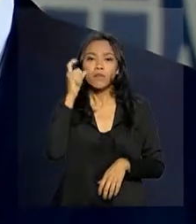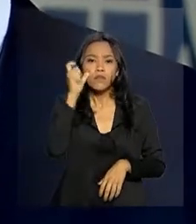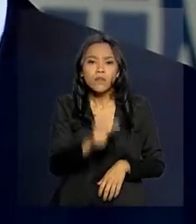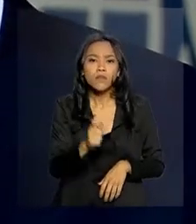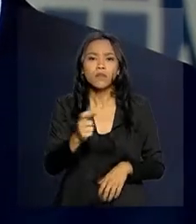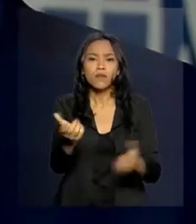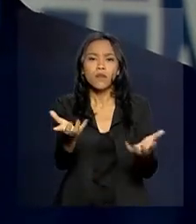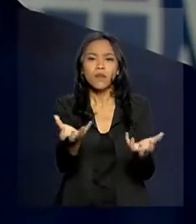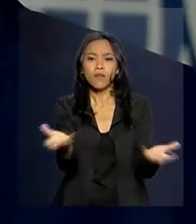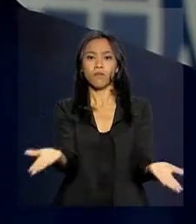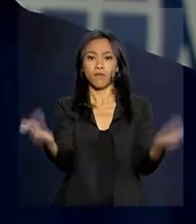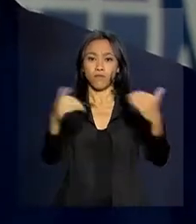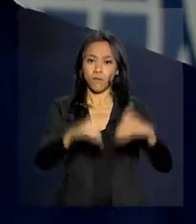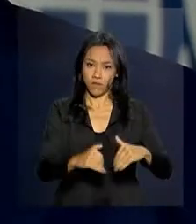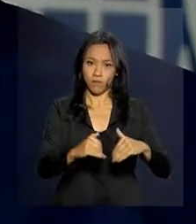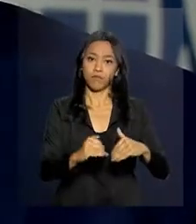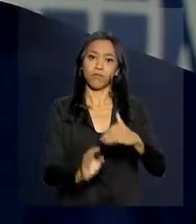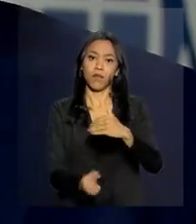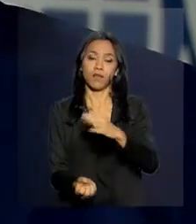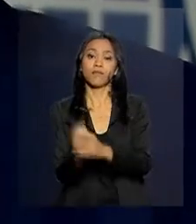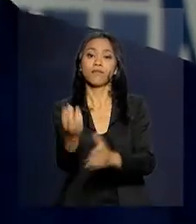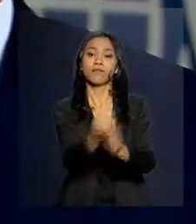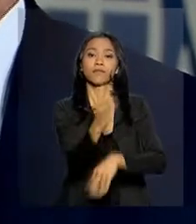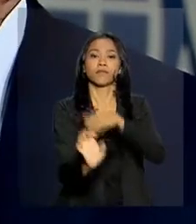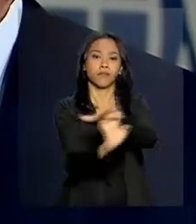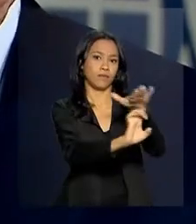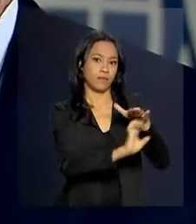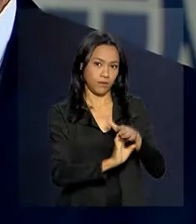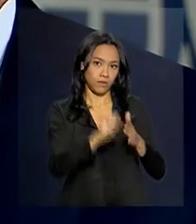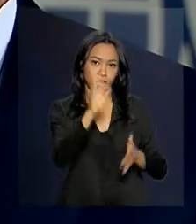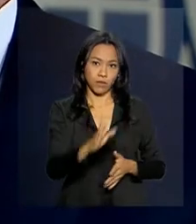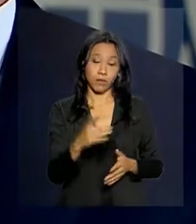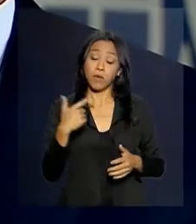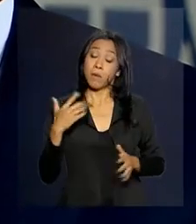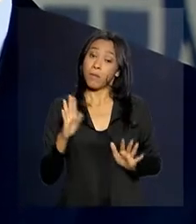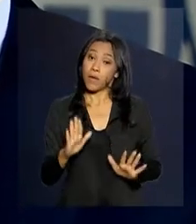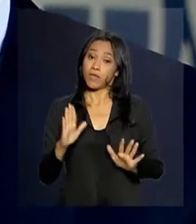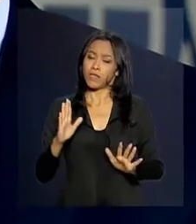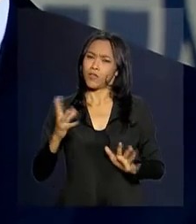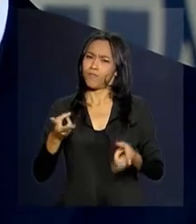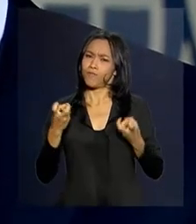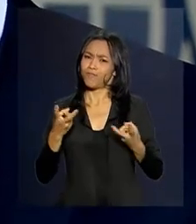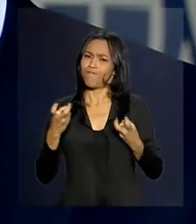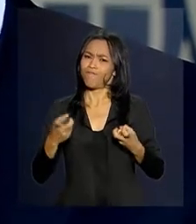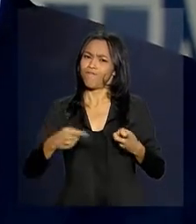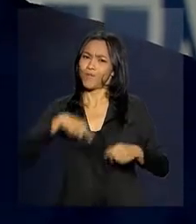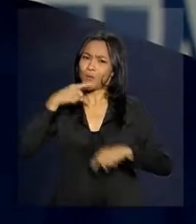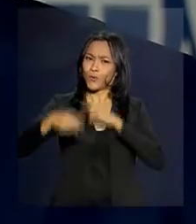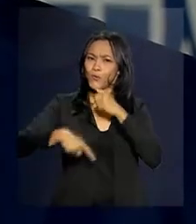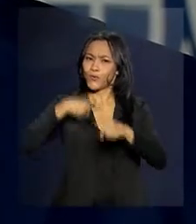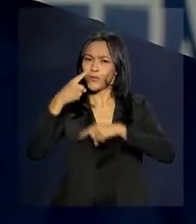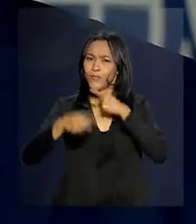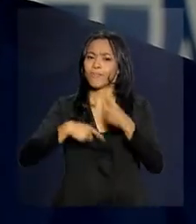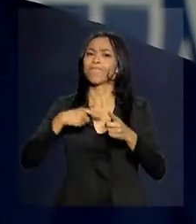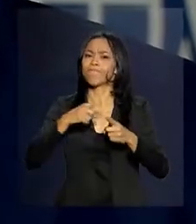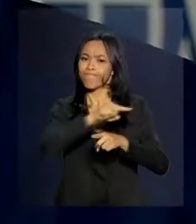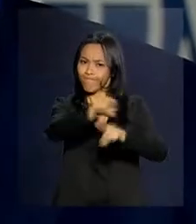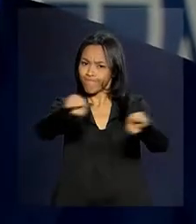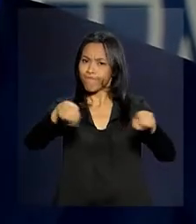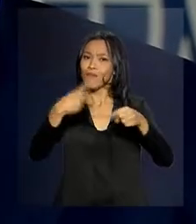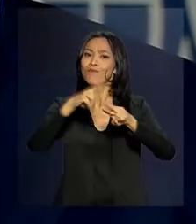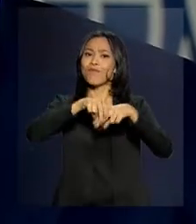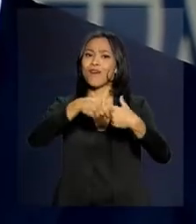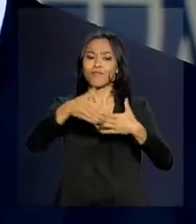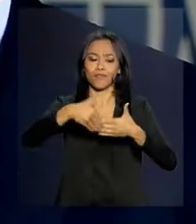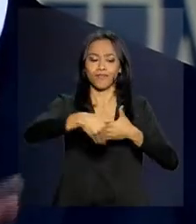investir no nosso país mas há sempre eu percebo uma certa dúvida tendo em vista o processo eleitoral que nós estamos